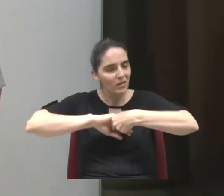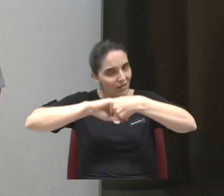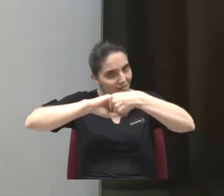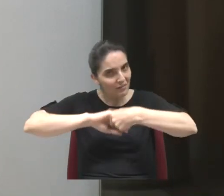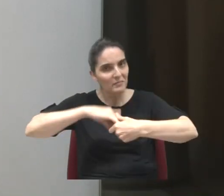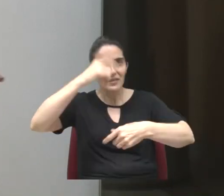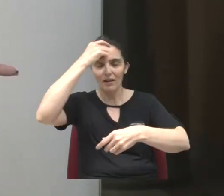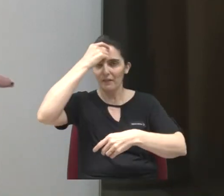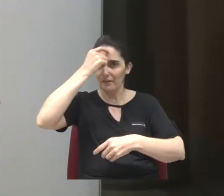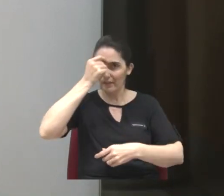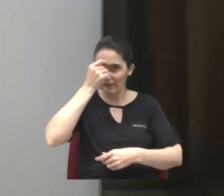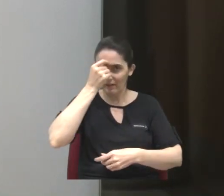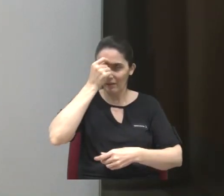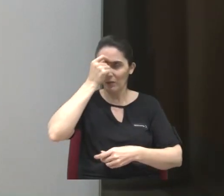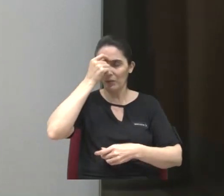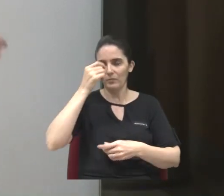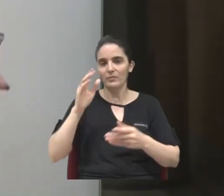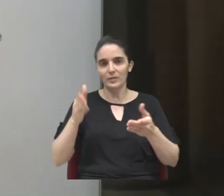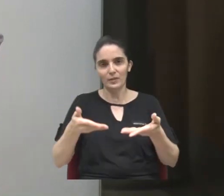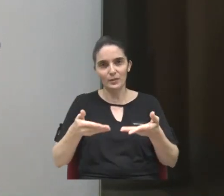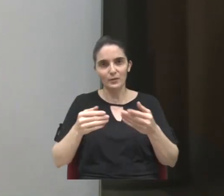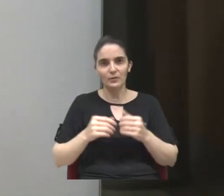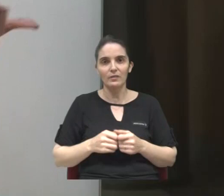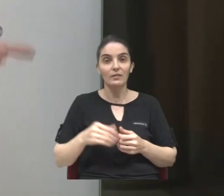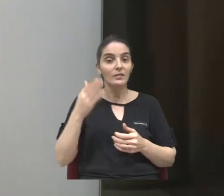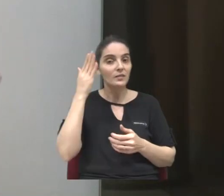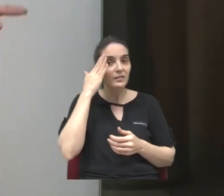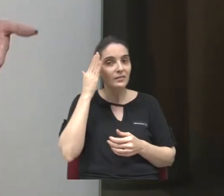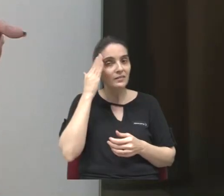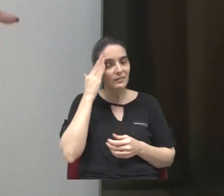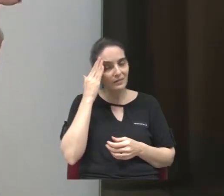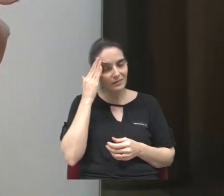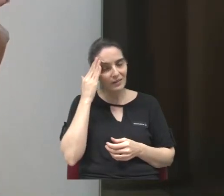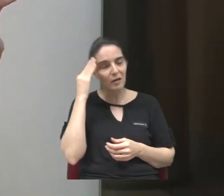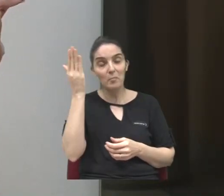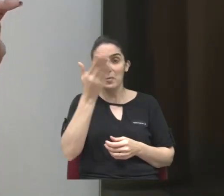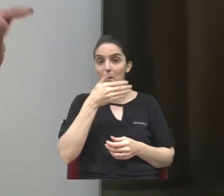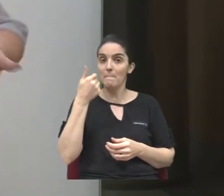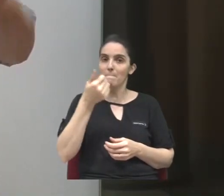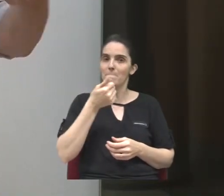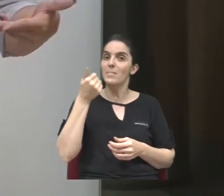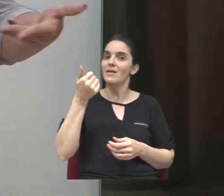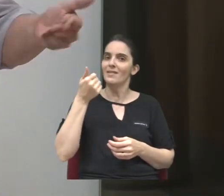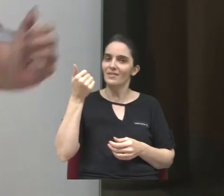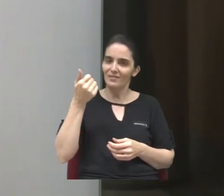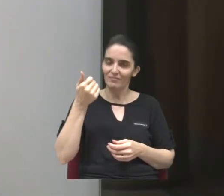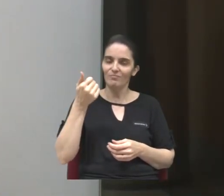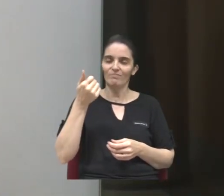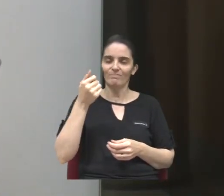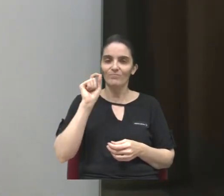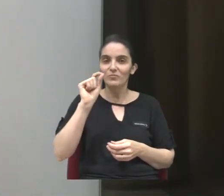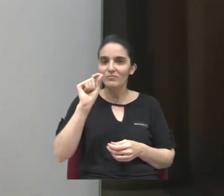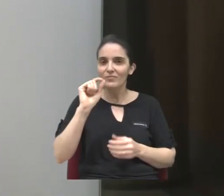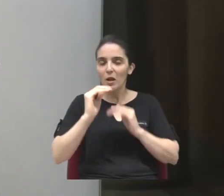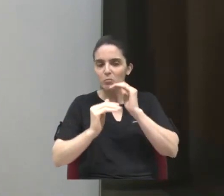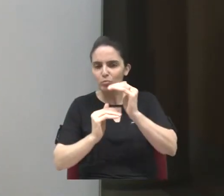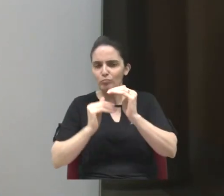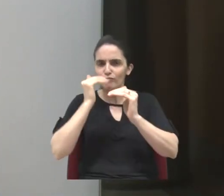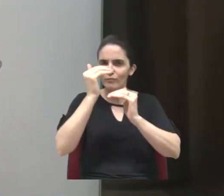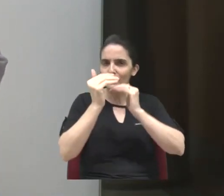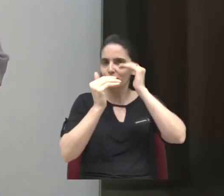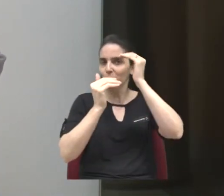assim vamos poder acompanhar assim, de uma forma melhor esse avançar nos trabalhos